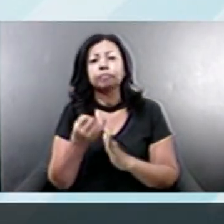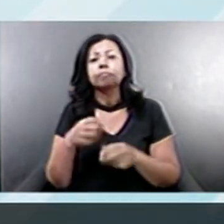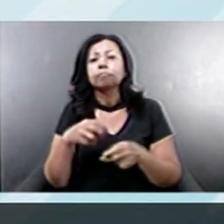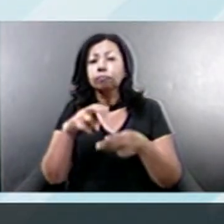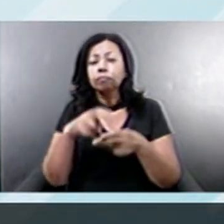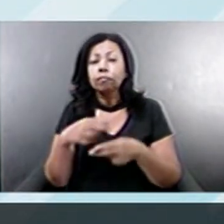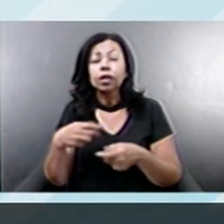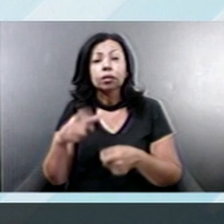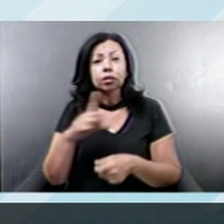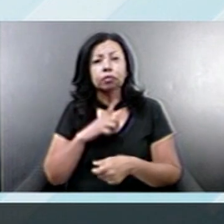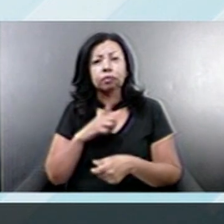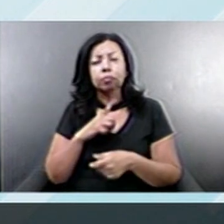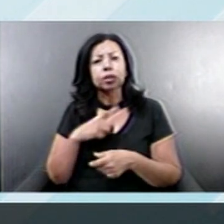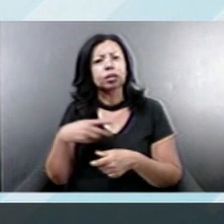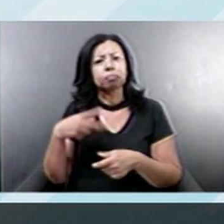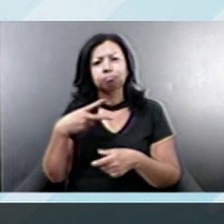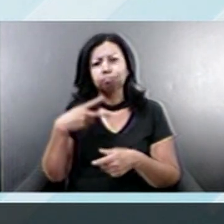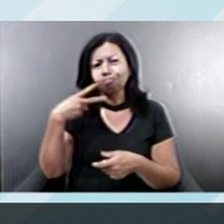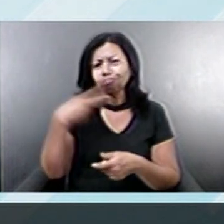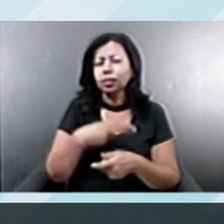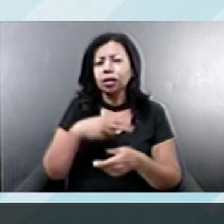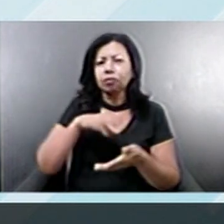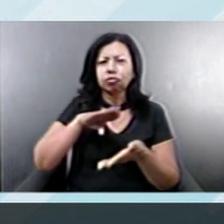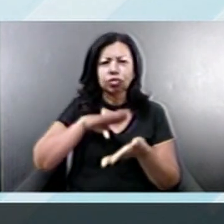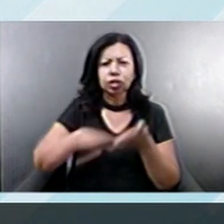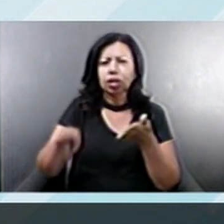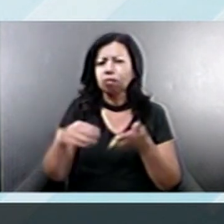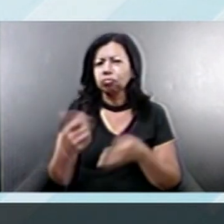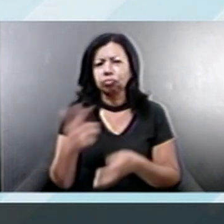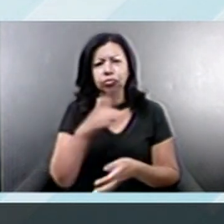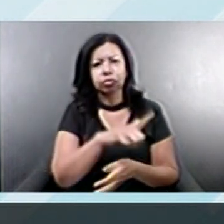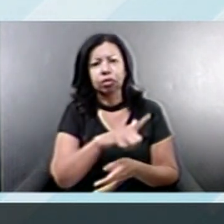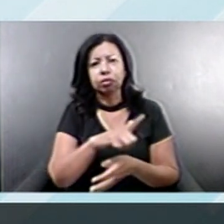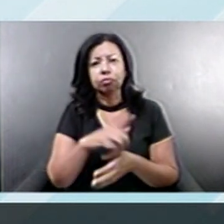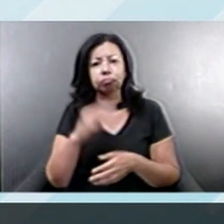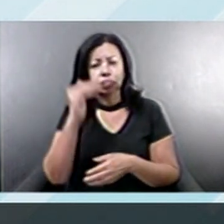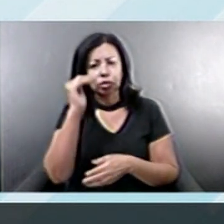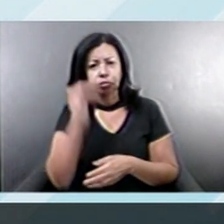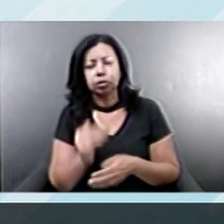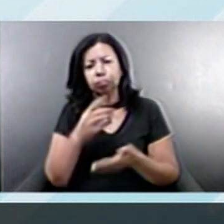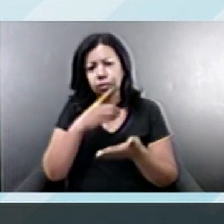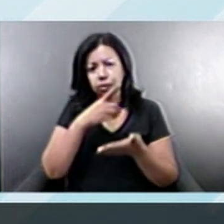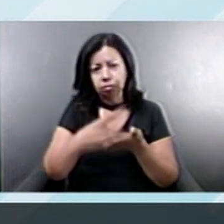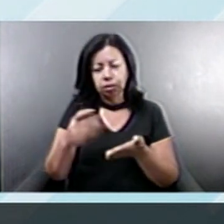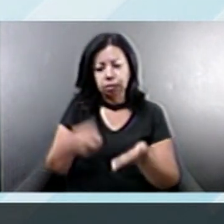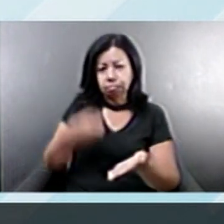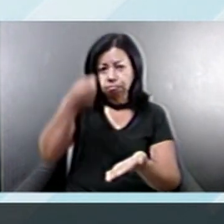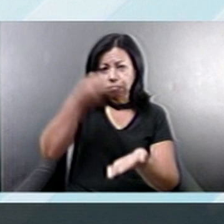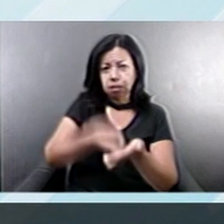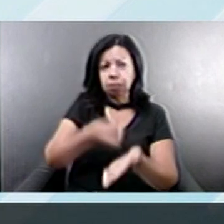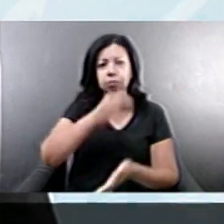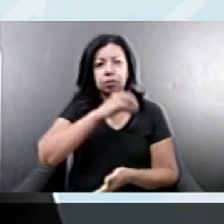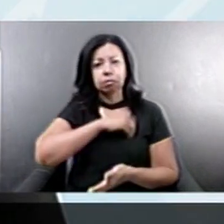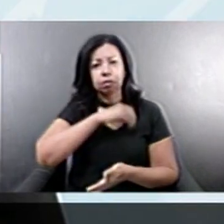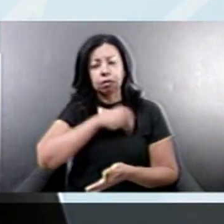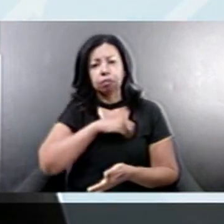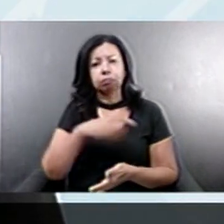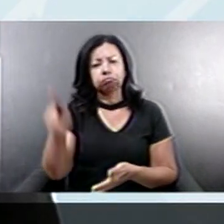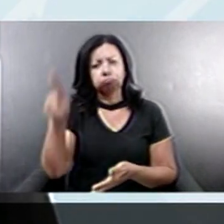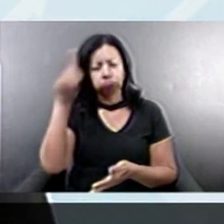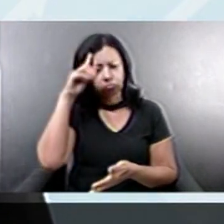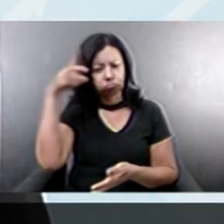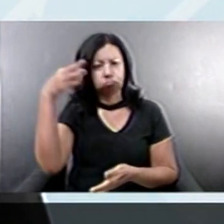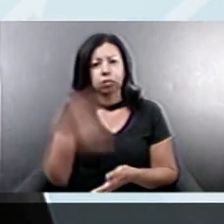Cortamos na carne, retiramos privilégios, reduzimos despesas, pagamos o salário mínimo, honramos